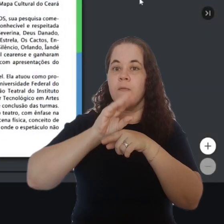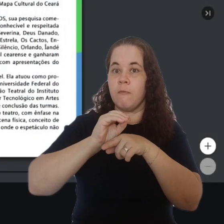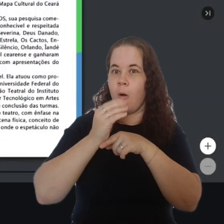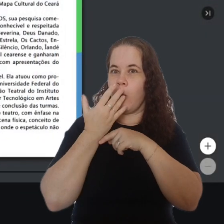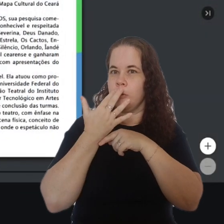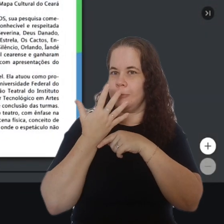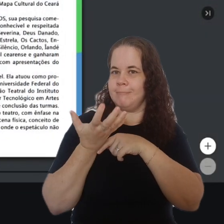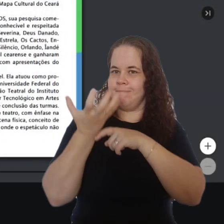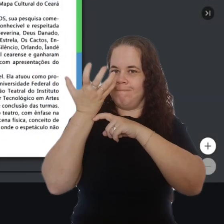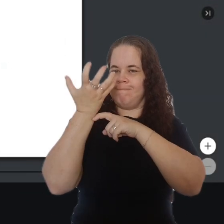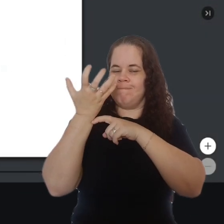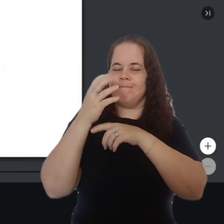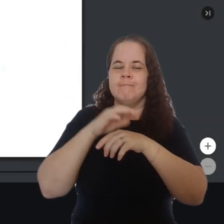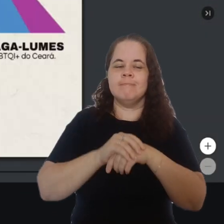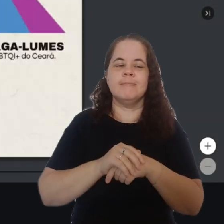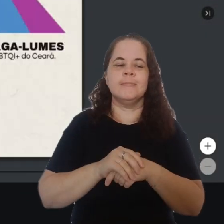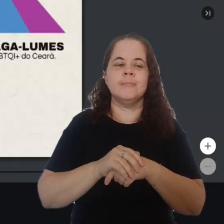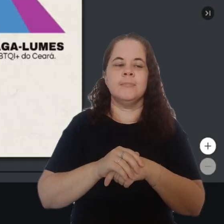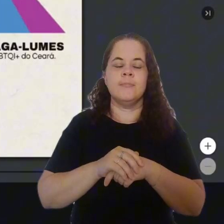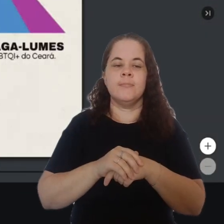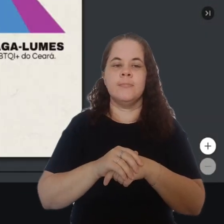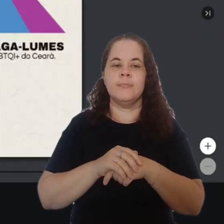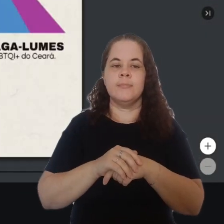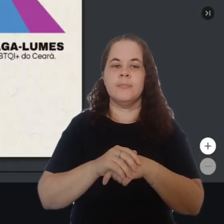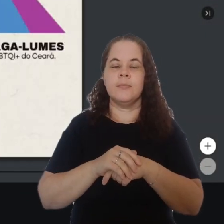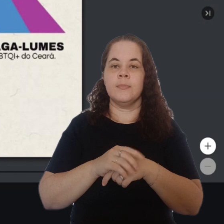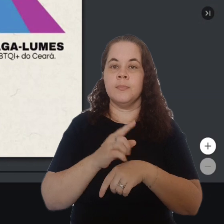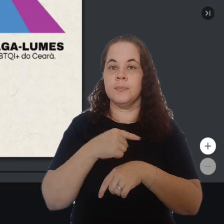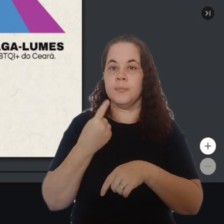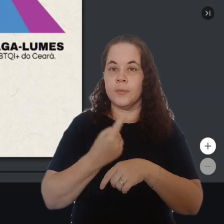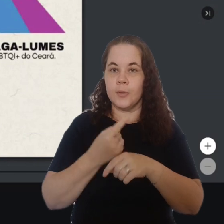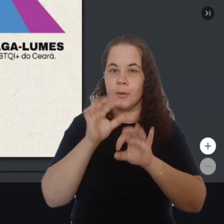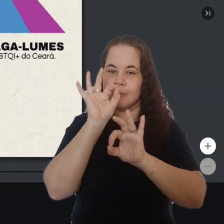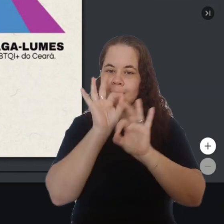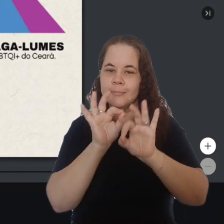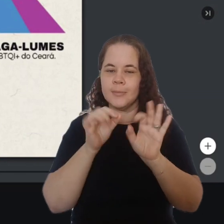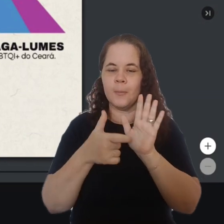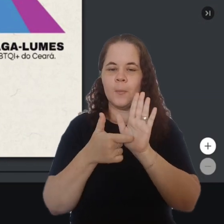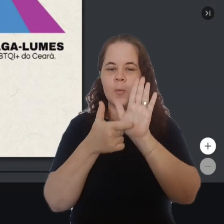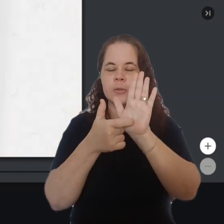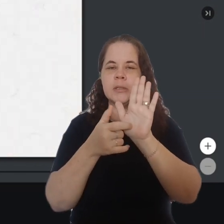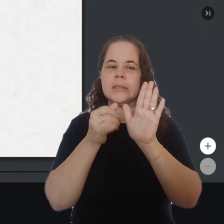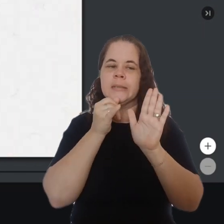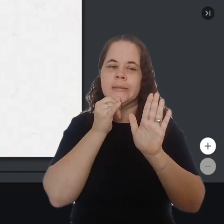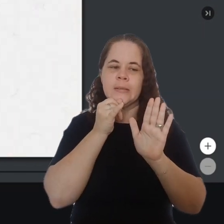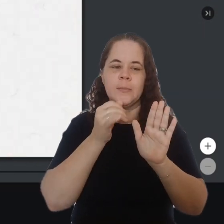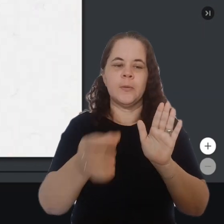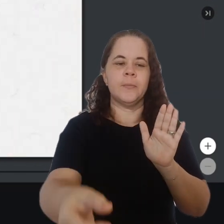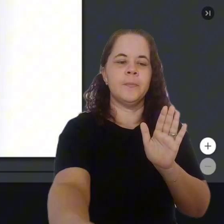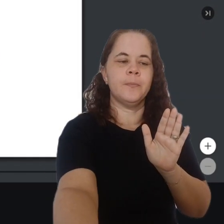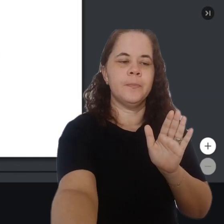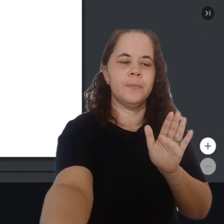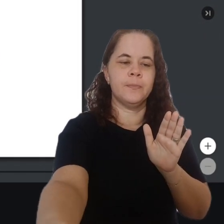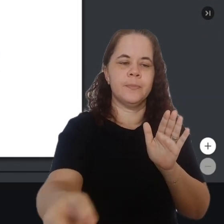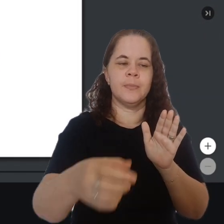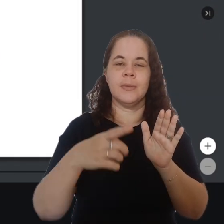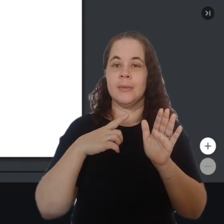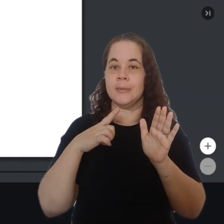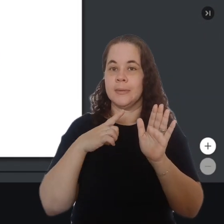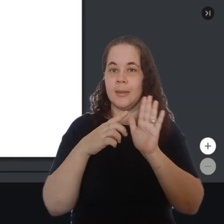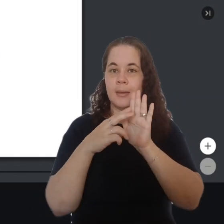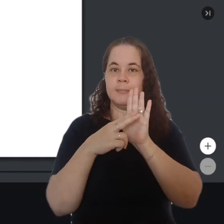bem coloridas. E aí a nossa produção tá passando aqui primeiro artista, né? Que tem a Eriaquine, que é uma diretora